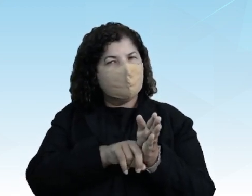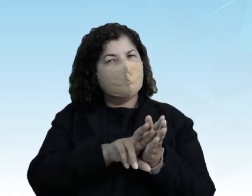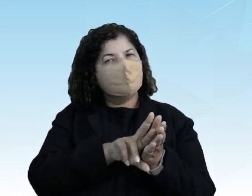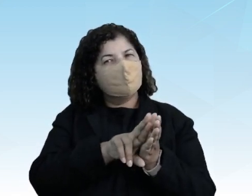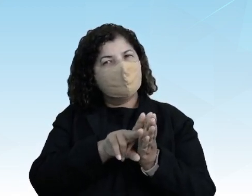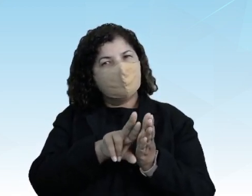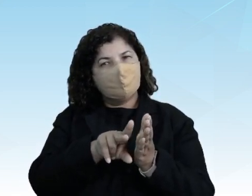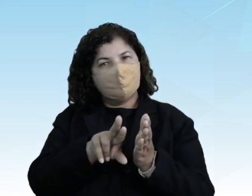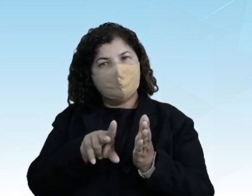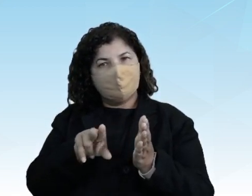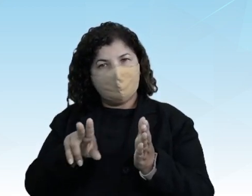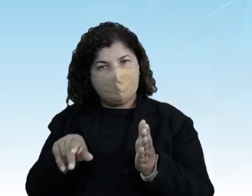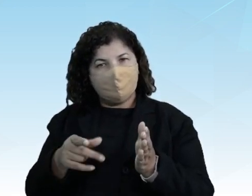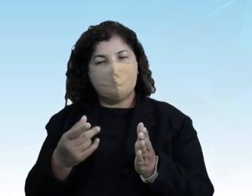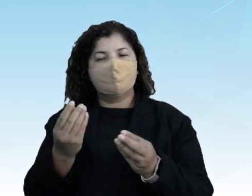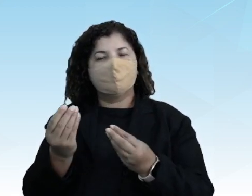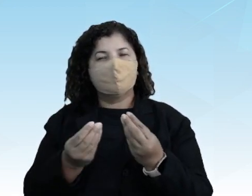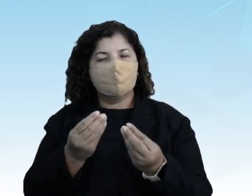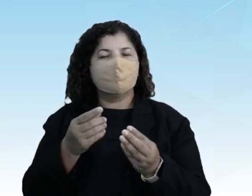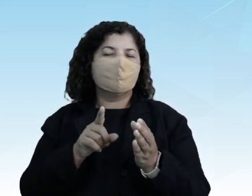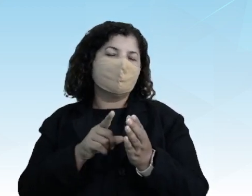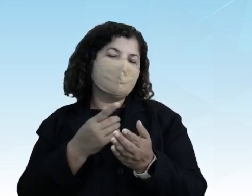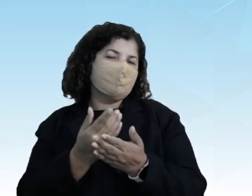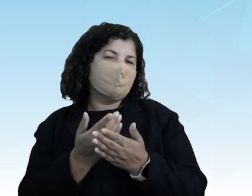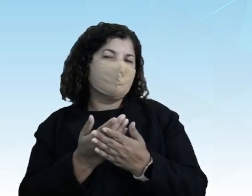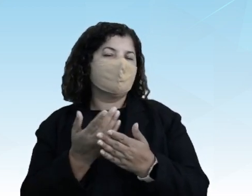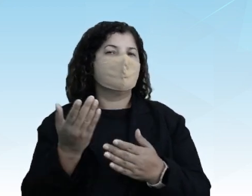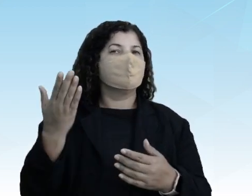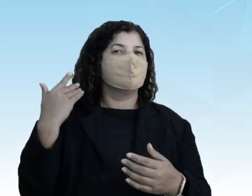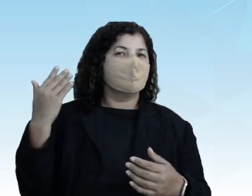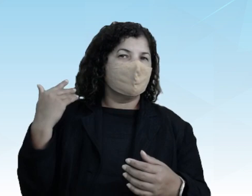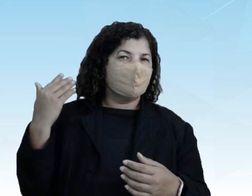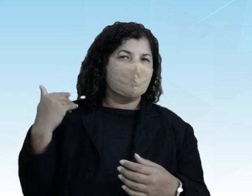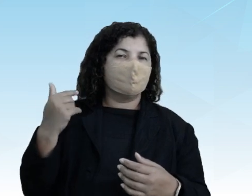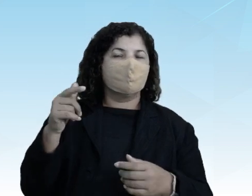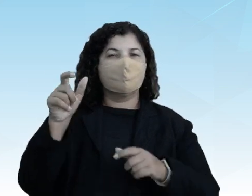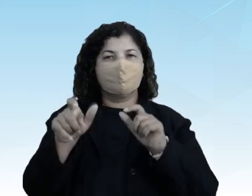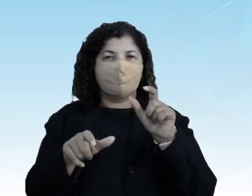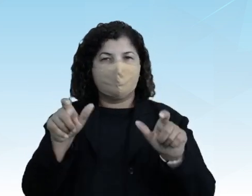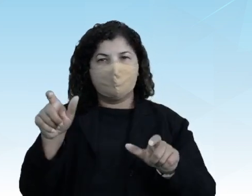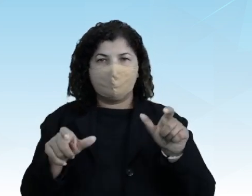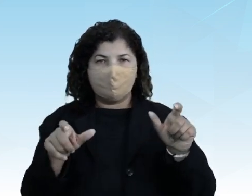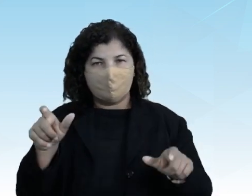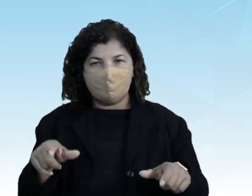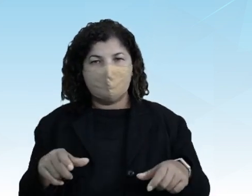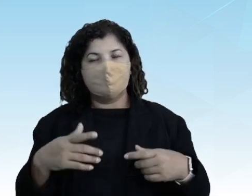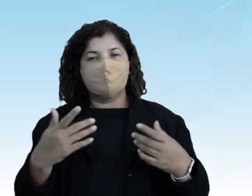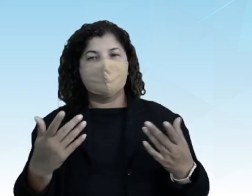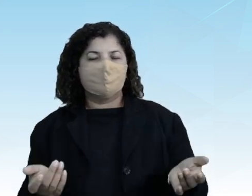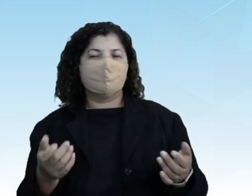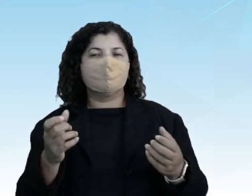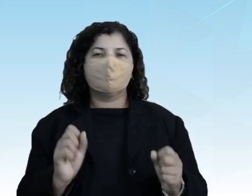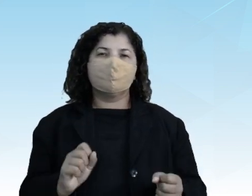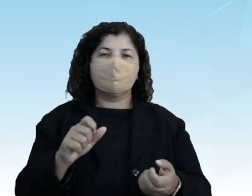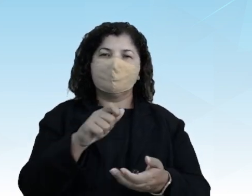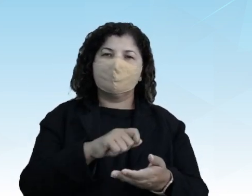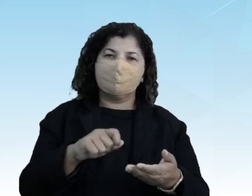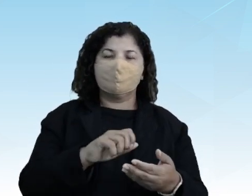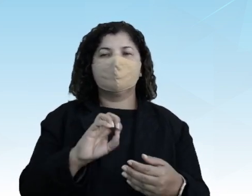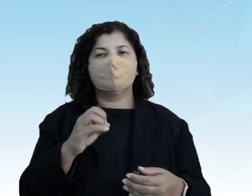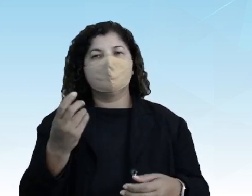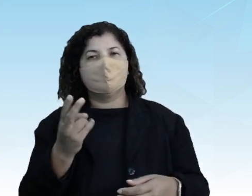passado, né, da humanidade. Então, essas fontes podem ser escritas ou não escritas, primárias